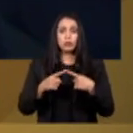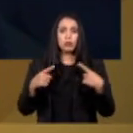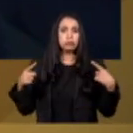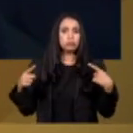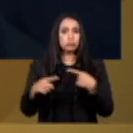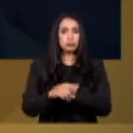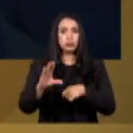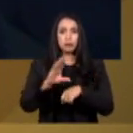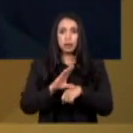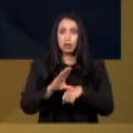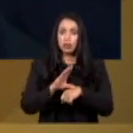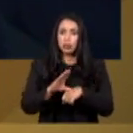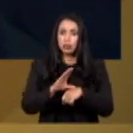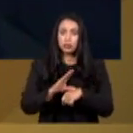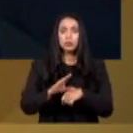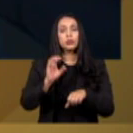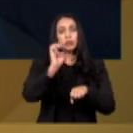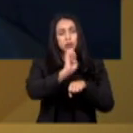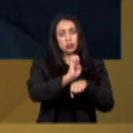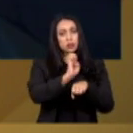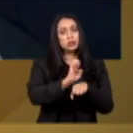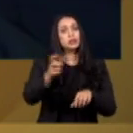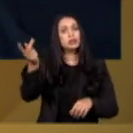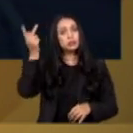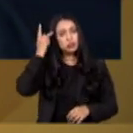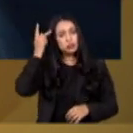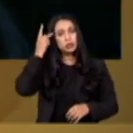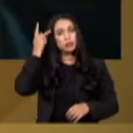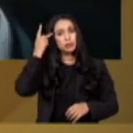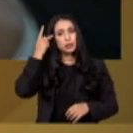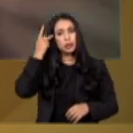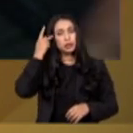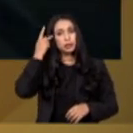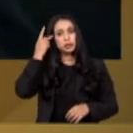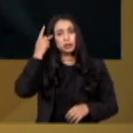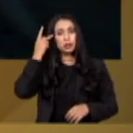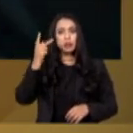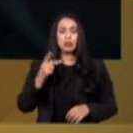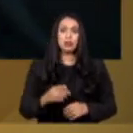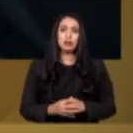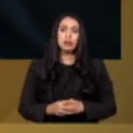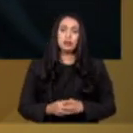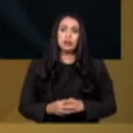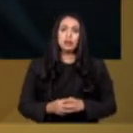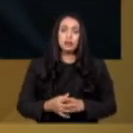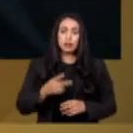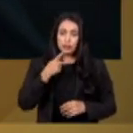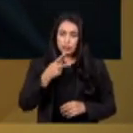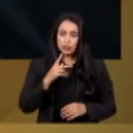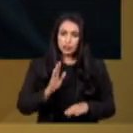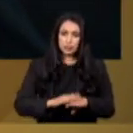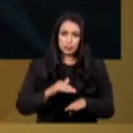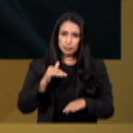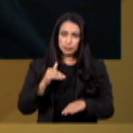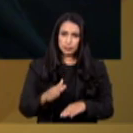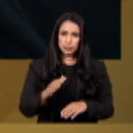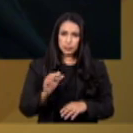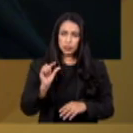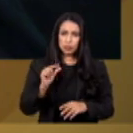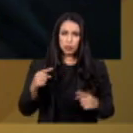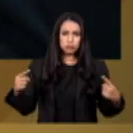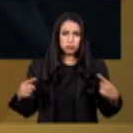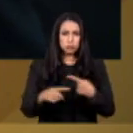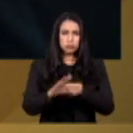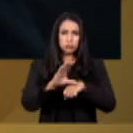62 da constituição são paulo eu diria pouco mais além e parece que a